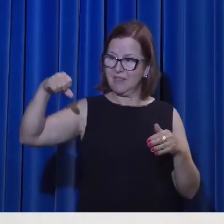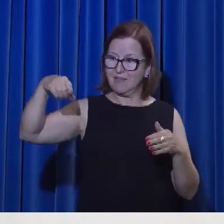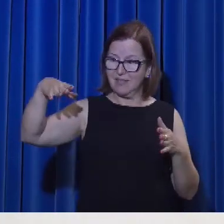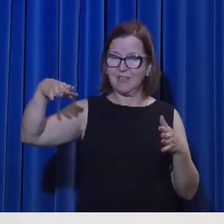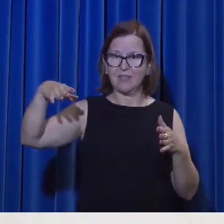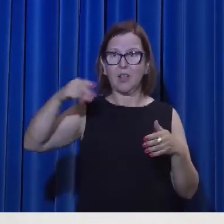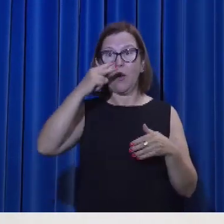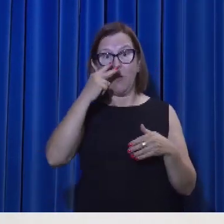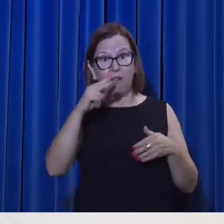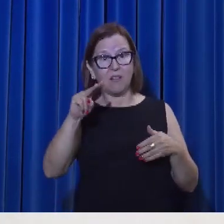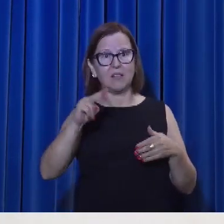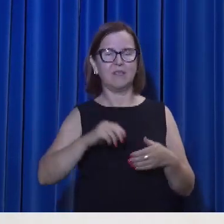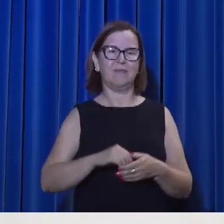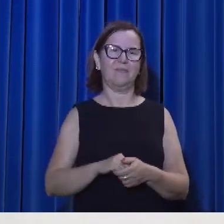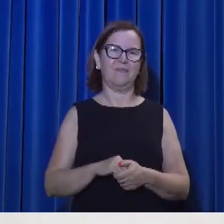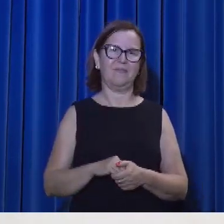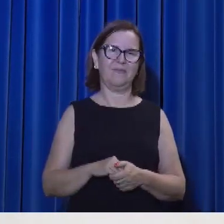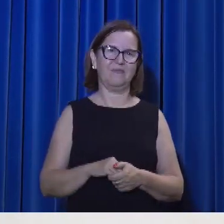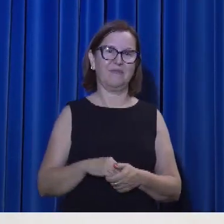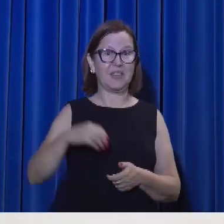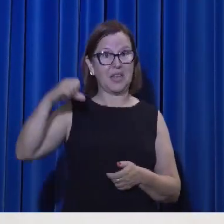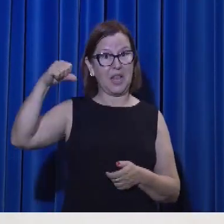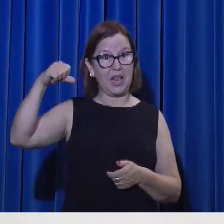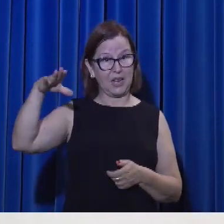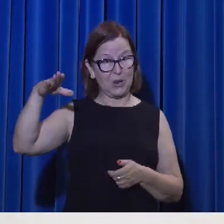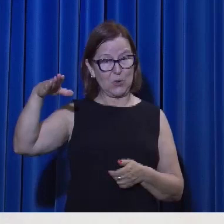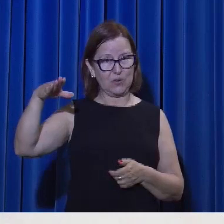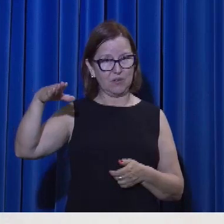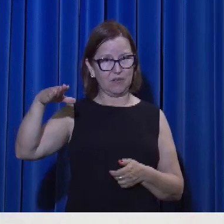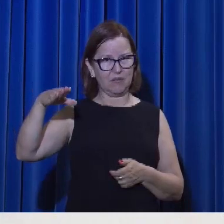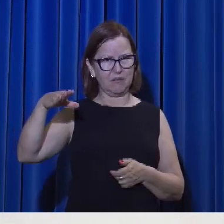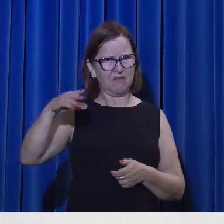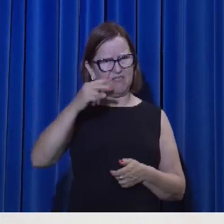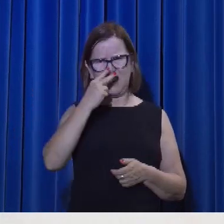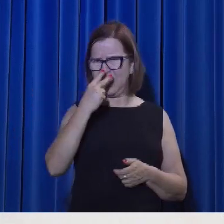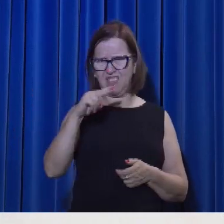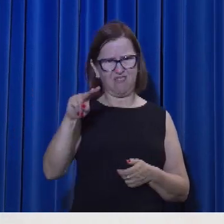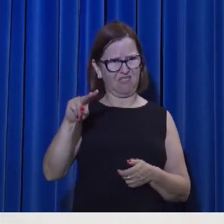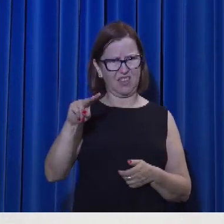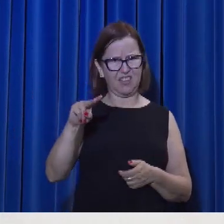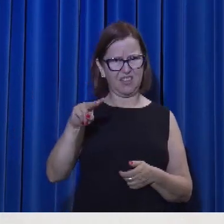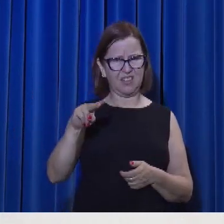ó. A luz, irmãos, vocês não estão vendo a luz?